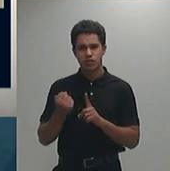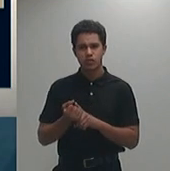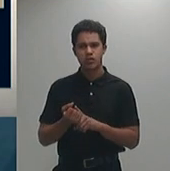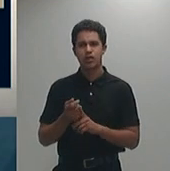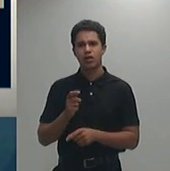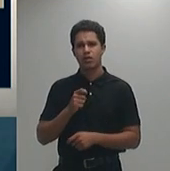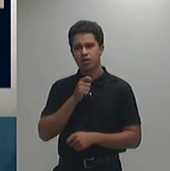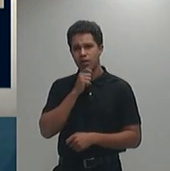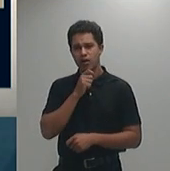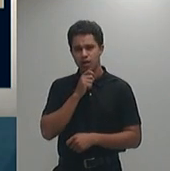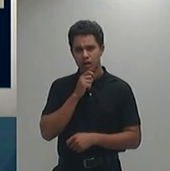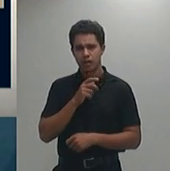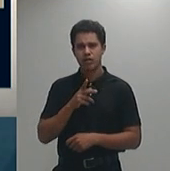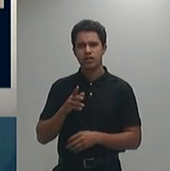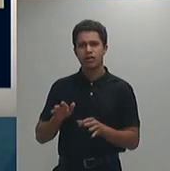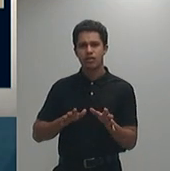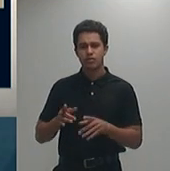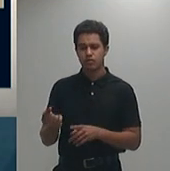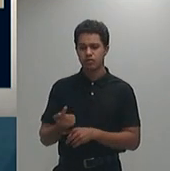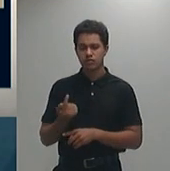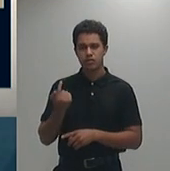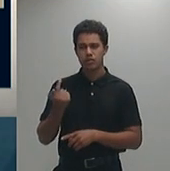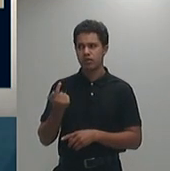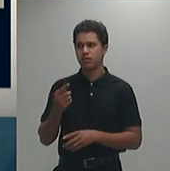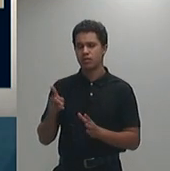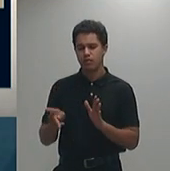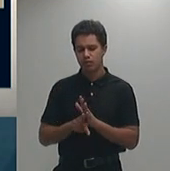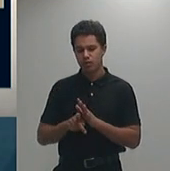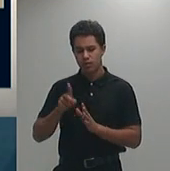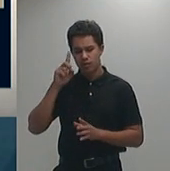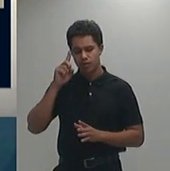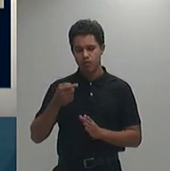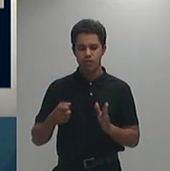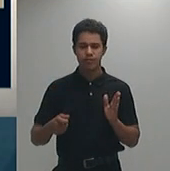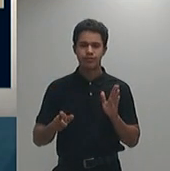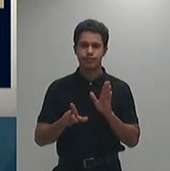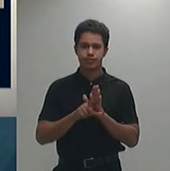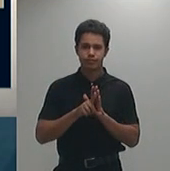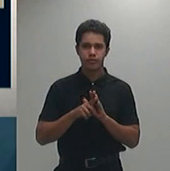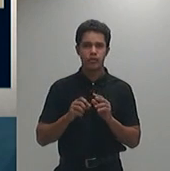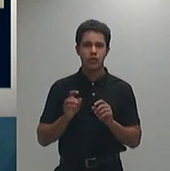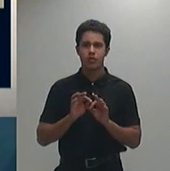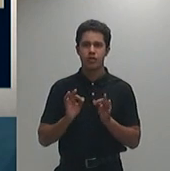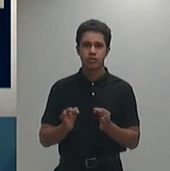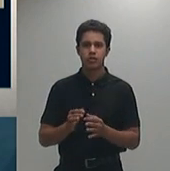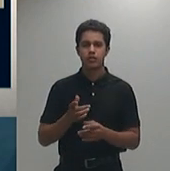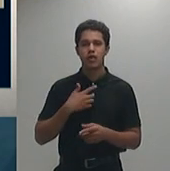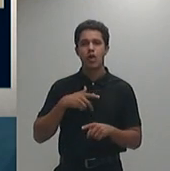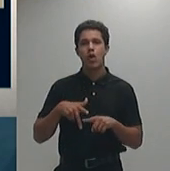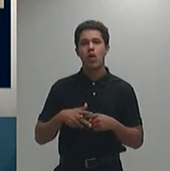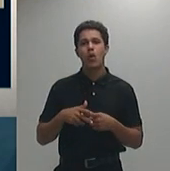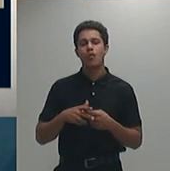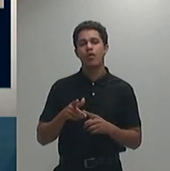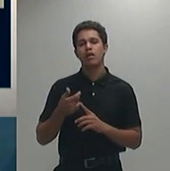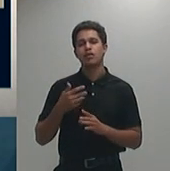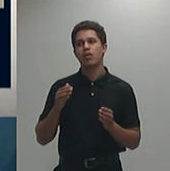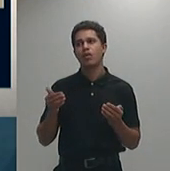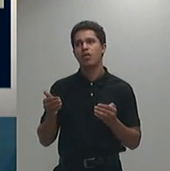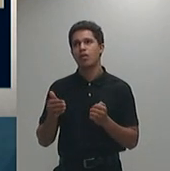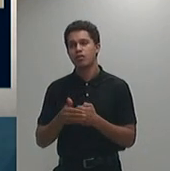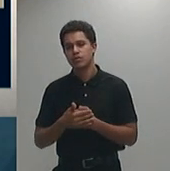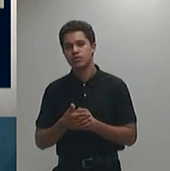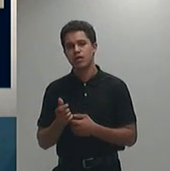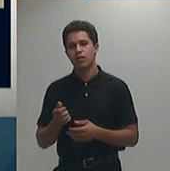de ser exercido individualmente Nas condições estabelecidas na lei somente poderá se dá após a configuração da emissão da companhia em promover ação